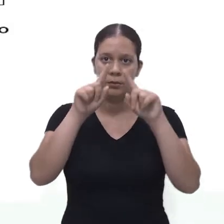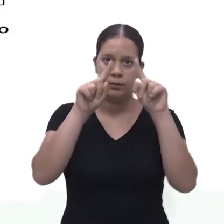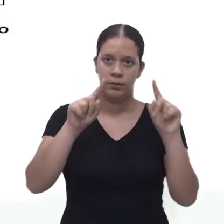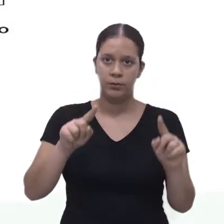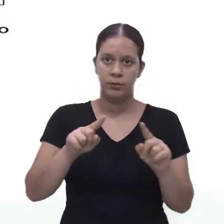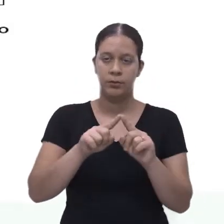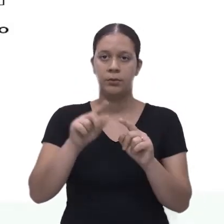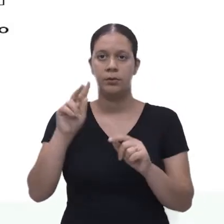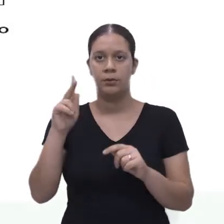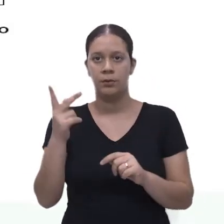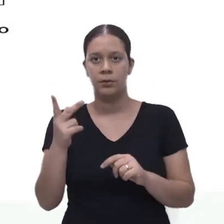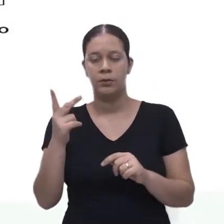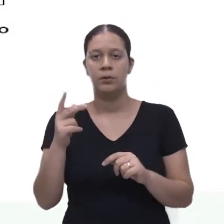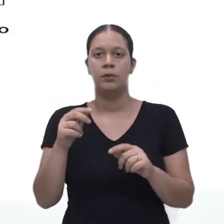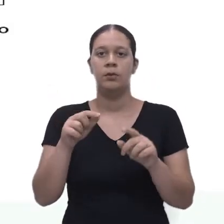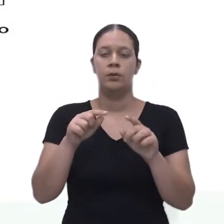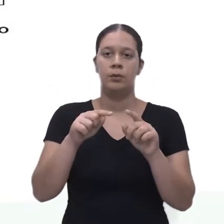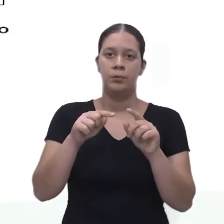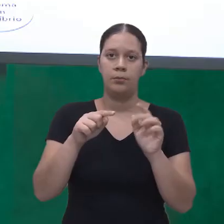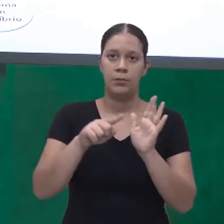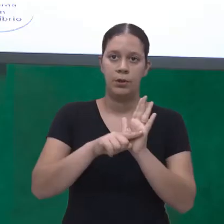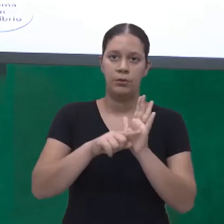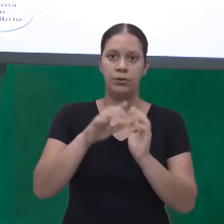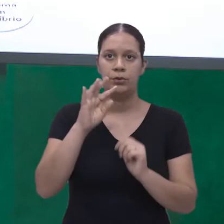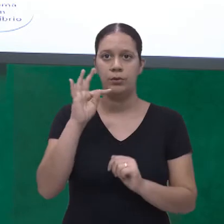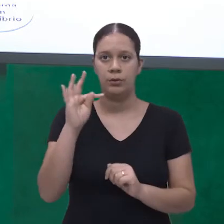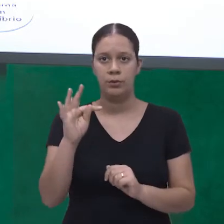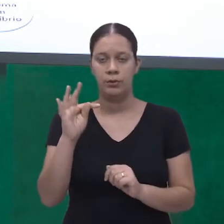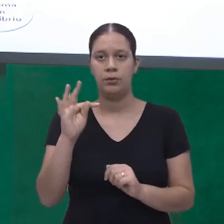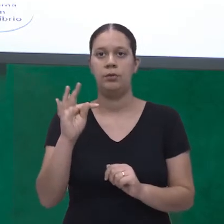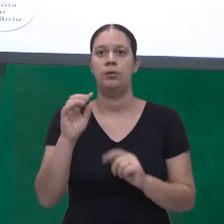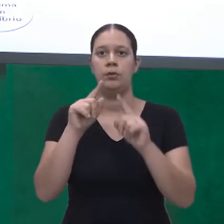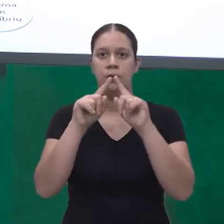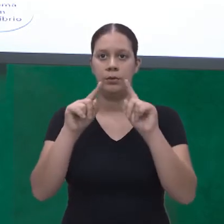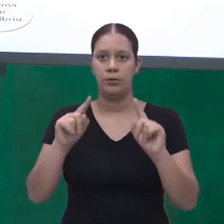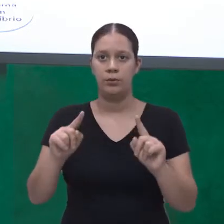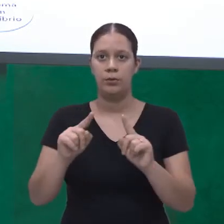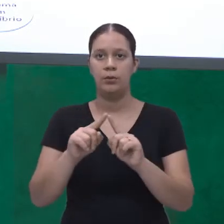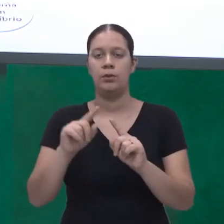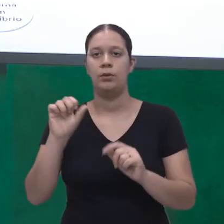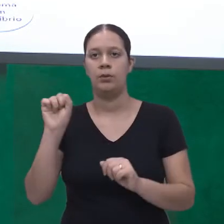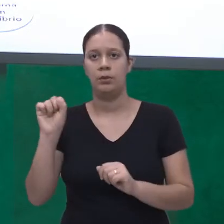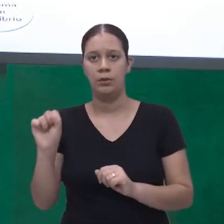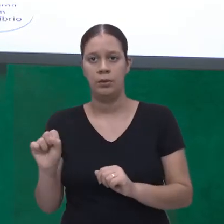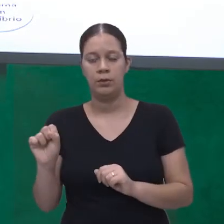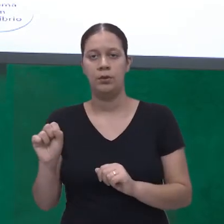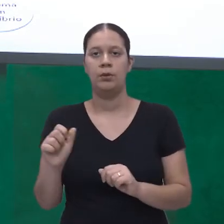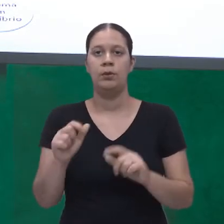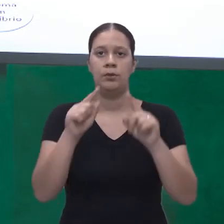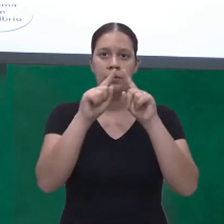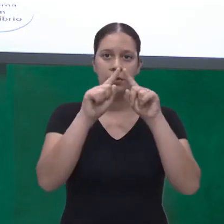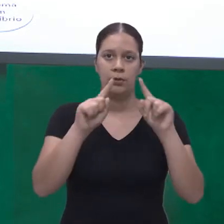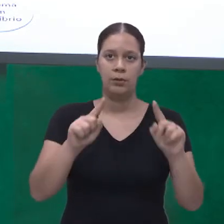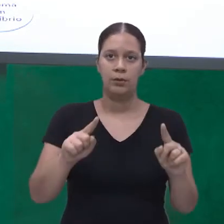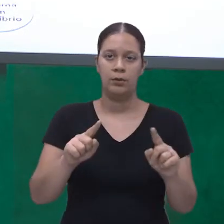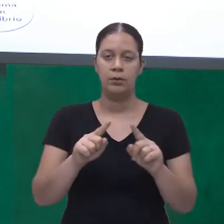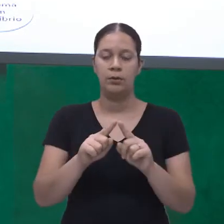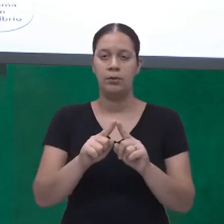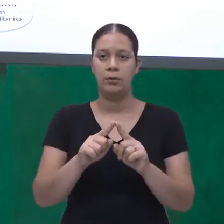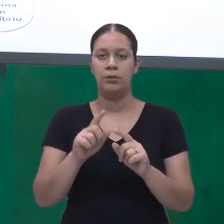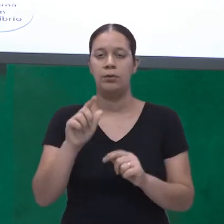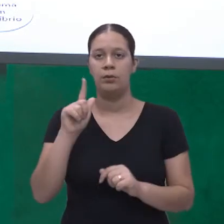a ΔH menos T vezes ΔS. Eu vou colocar as legendas. ΔG